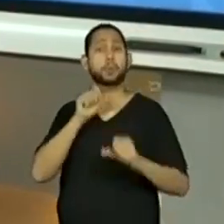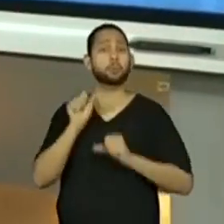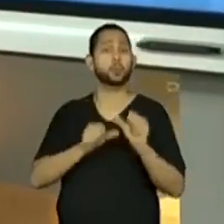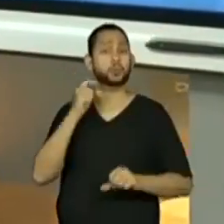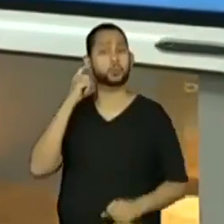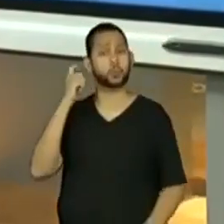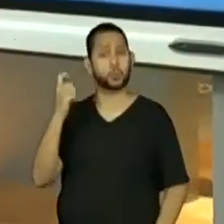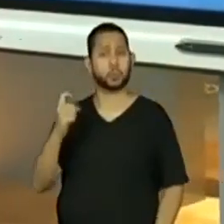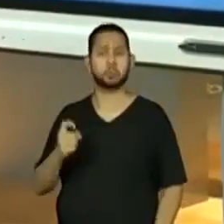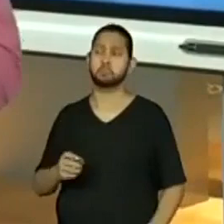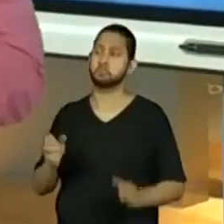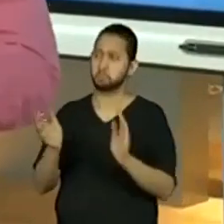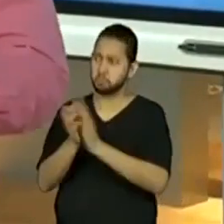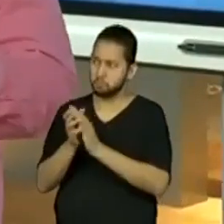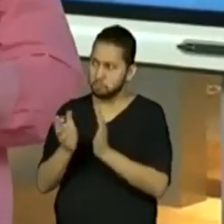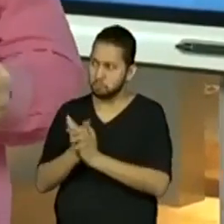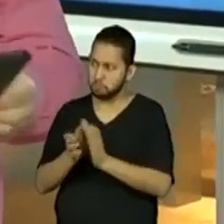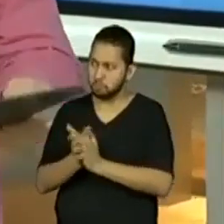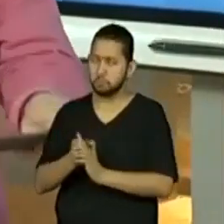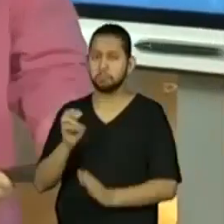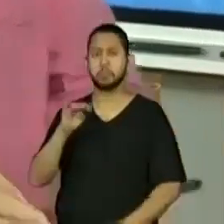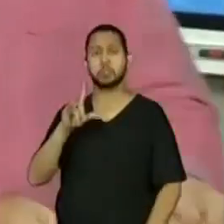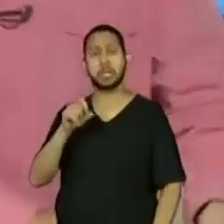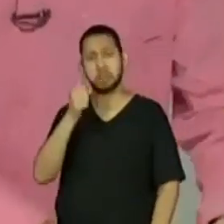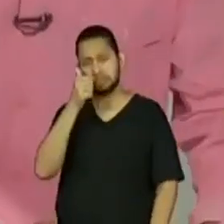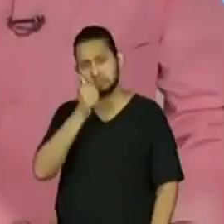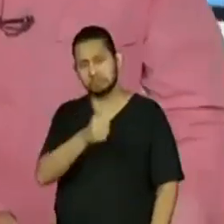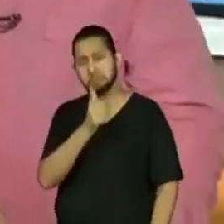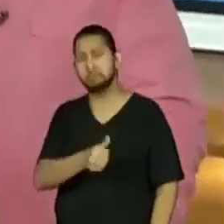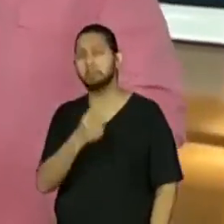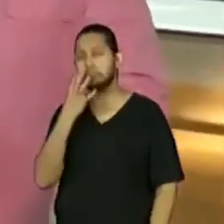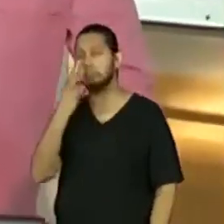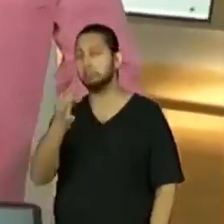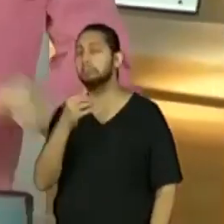bem. Bem notado, tá?